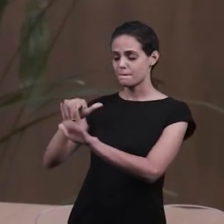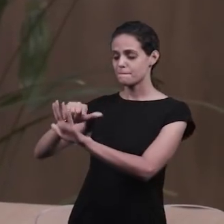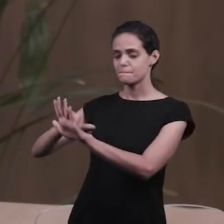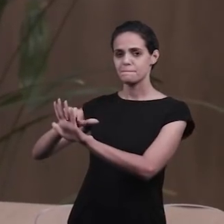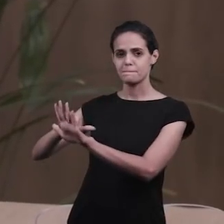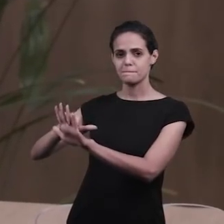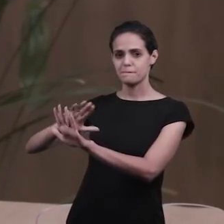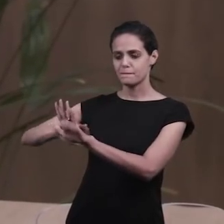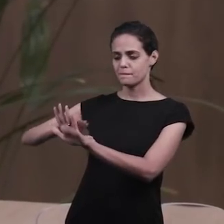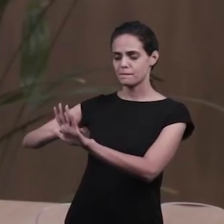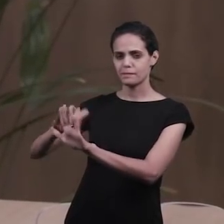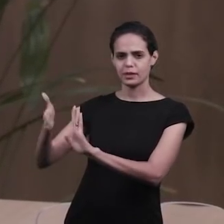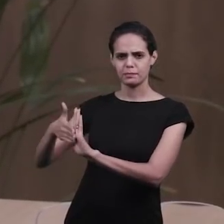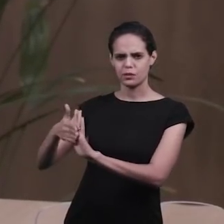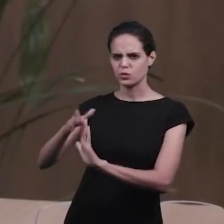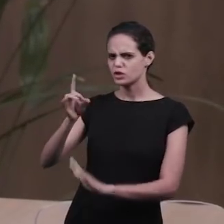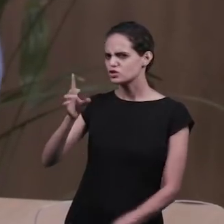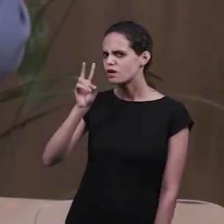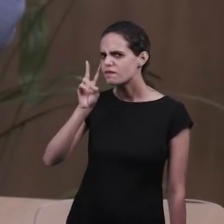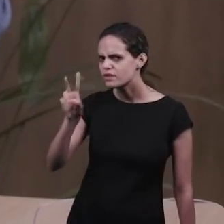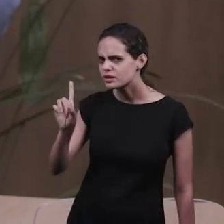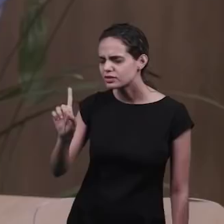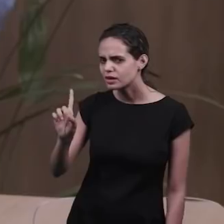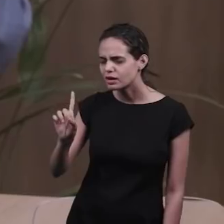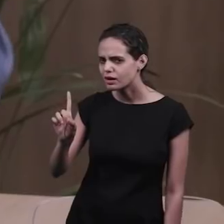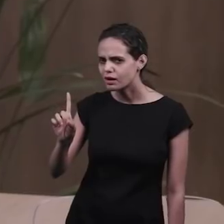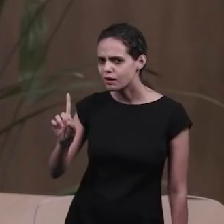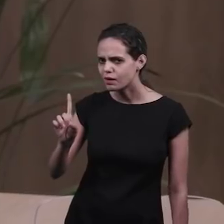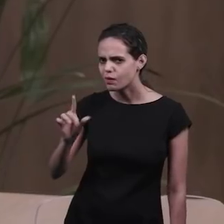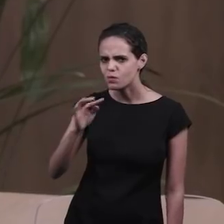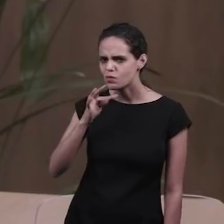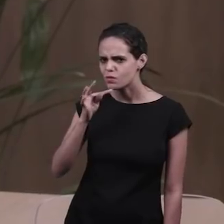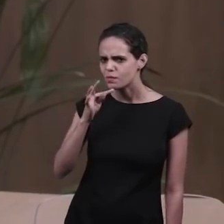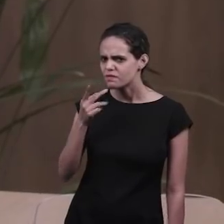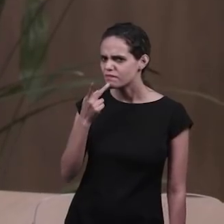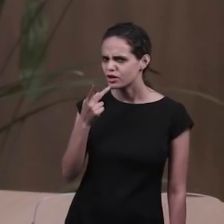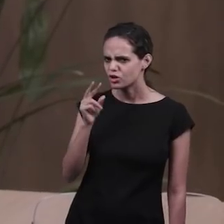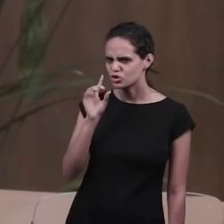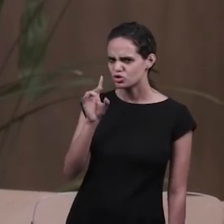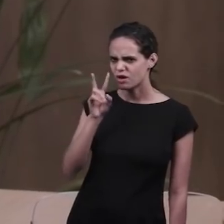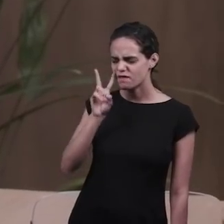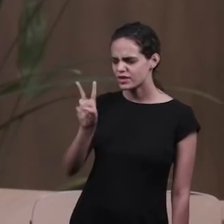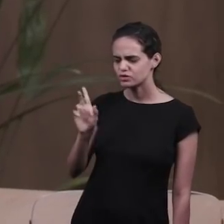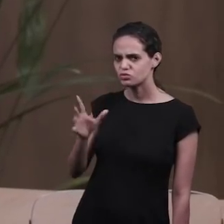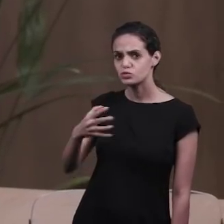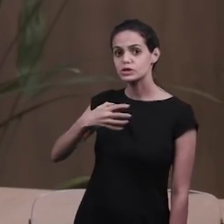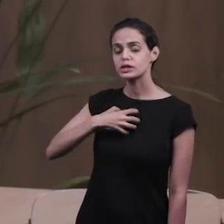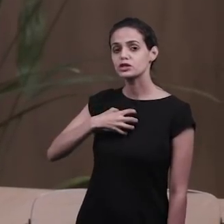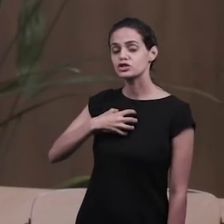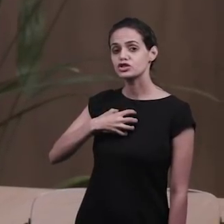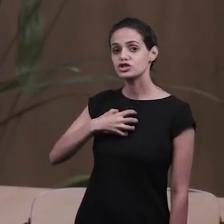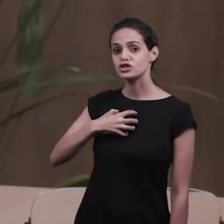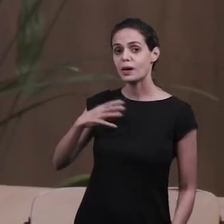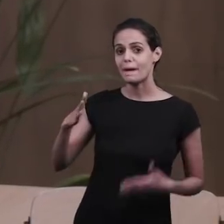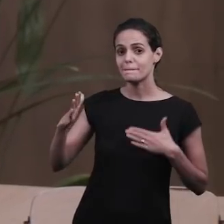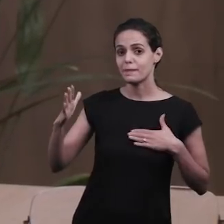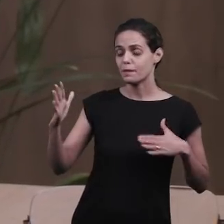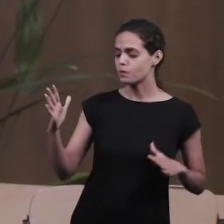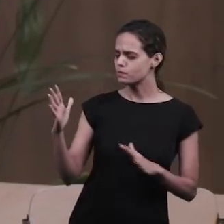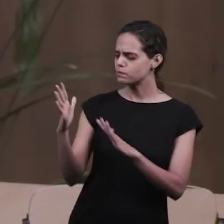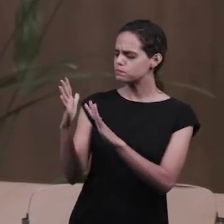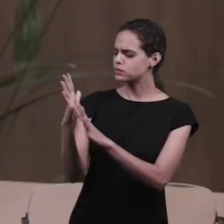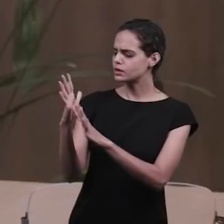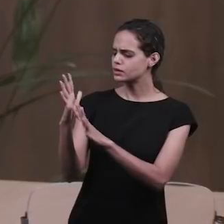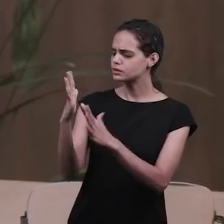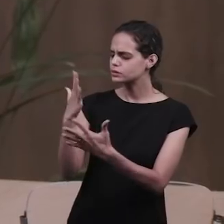não era só vê-lo não, entendeu? Podia ser uma miragem, não, eu quero sentir, eu quero colocar o dedo na mão dele,